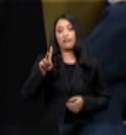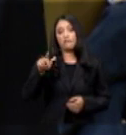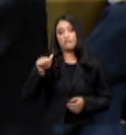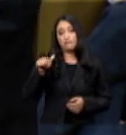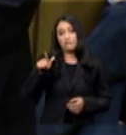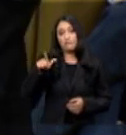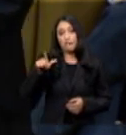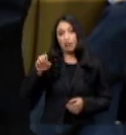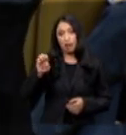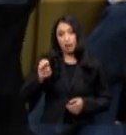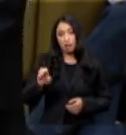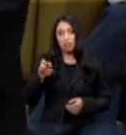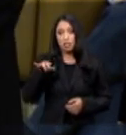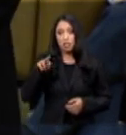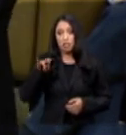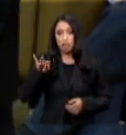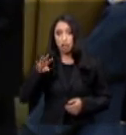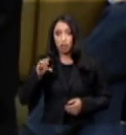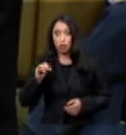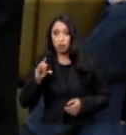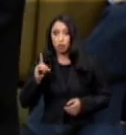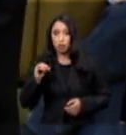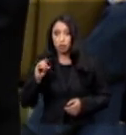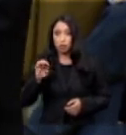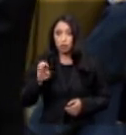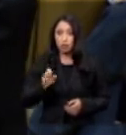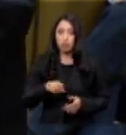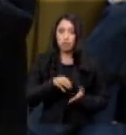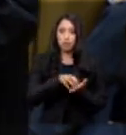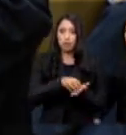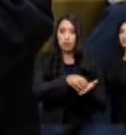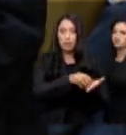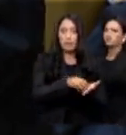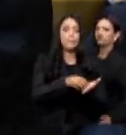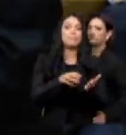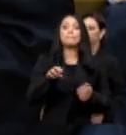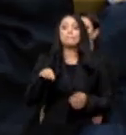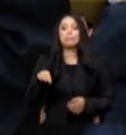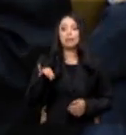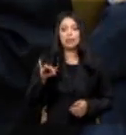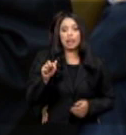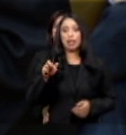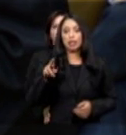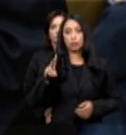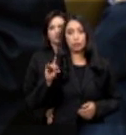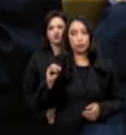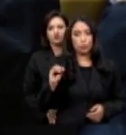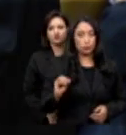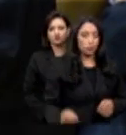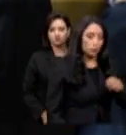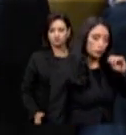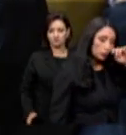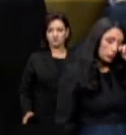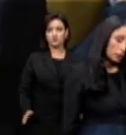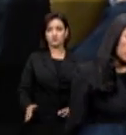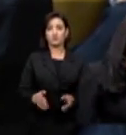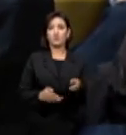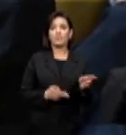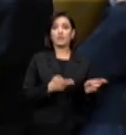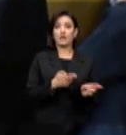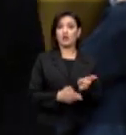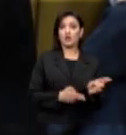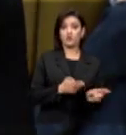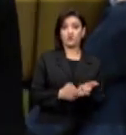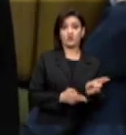Doce para transporte de minério. A ferrovia não serve, pelo menos não no modelo